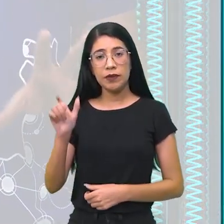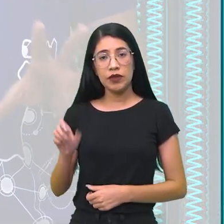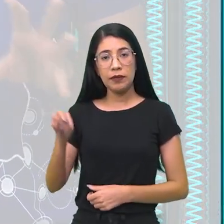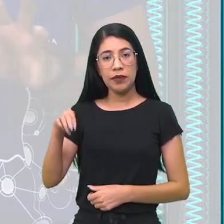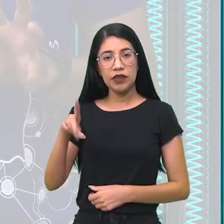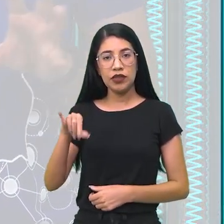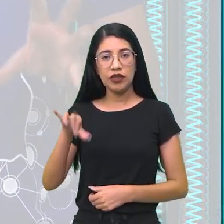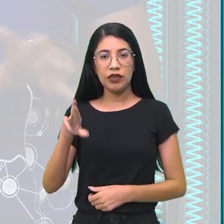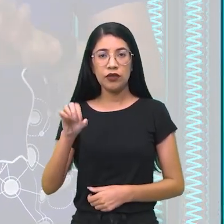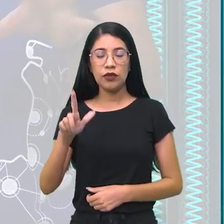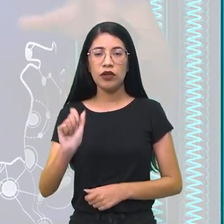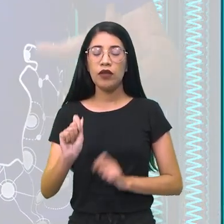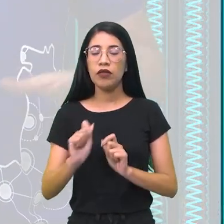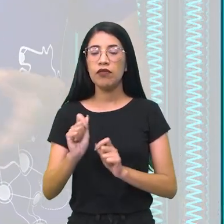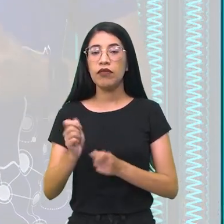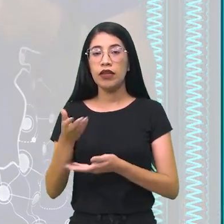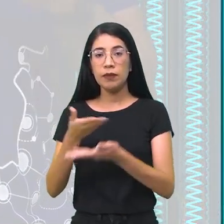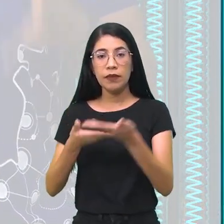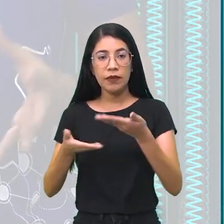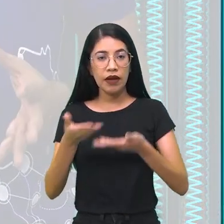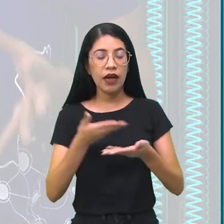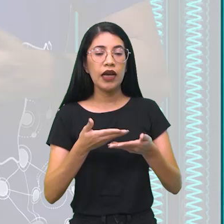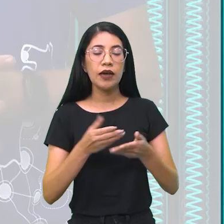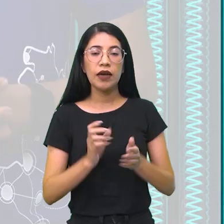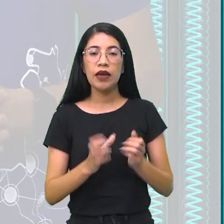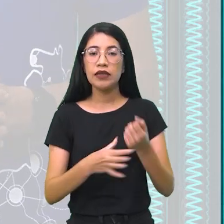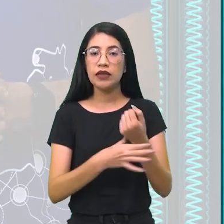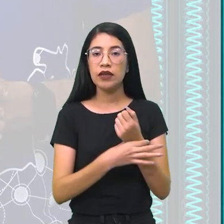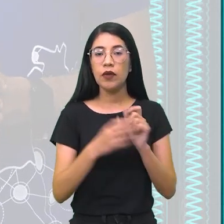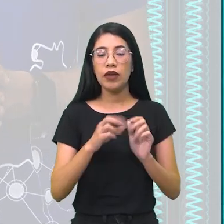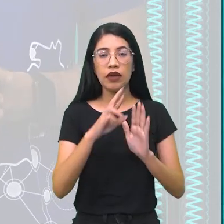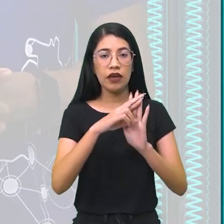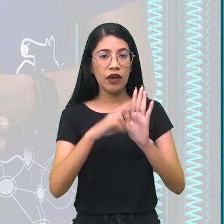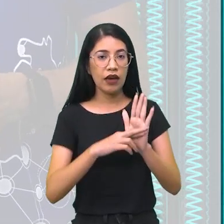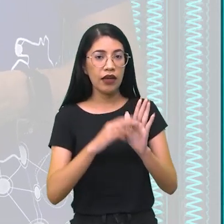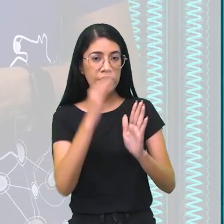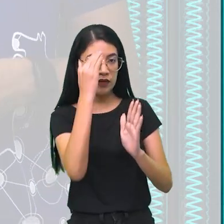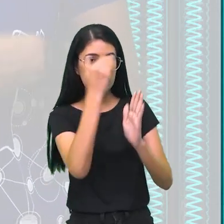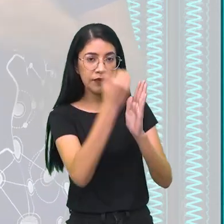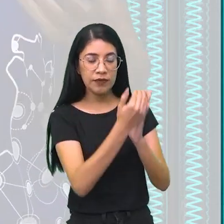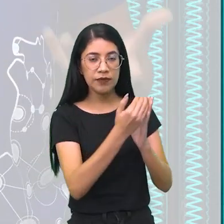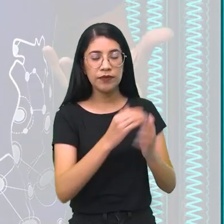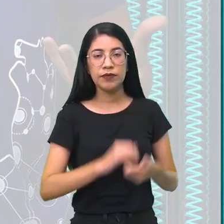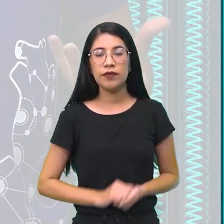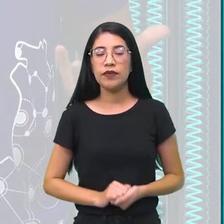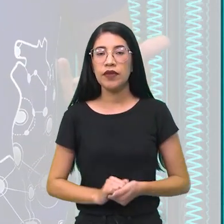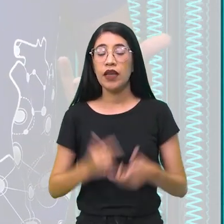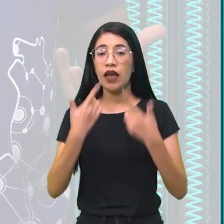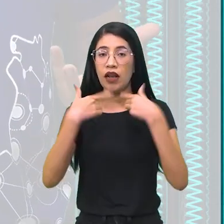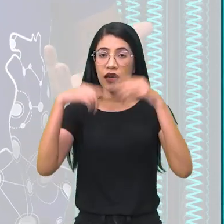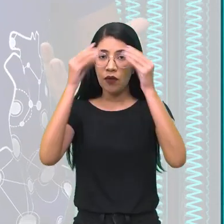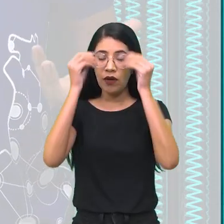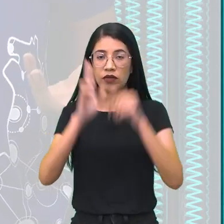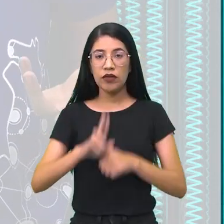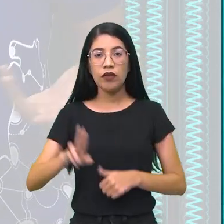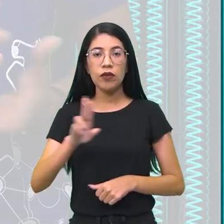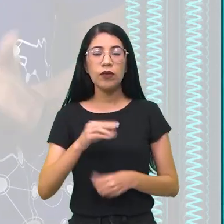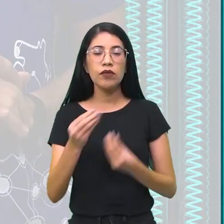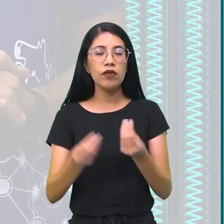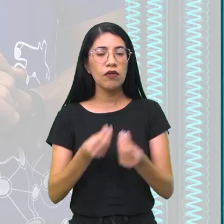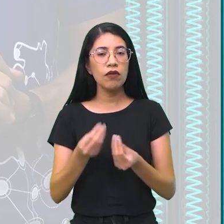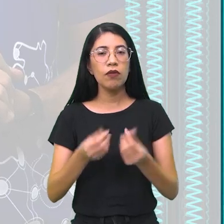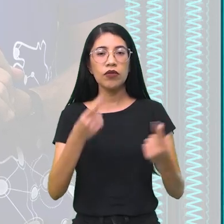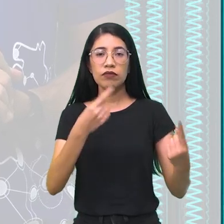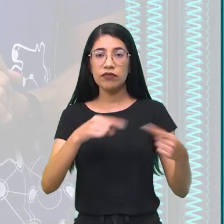função dele é justamente fazer essa mediação, né? Assegurar que as regras sejam cumpridas. A linguagem que nós vamos utilizar, então,